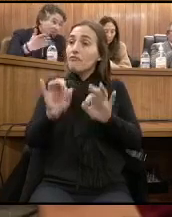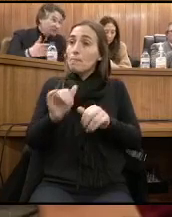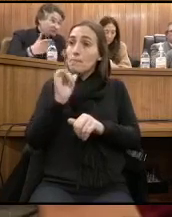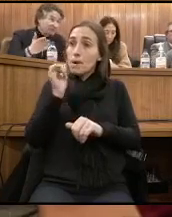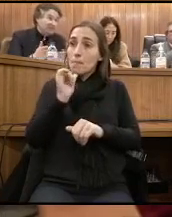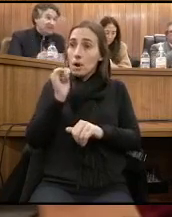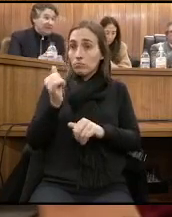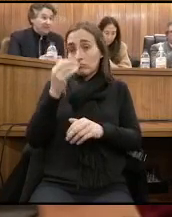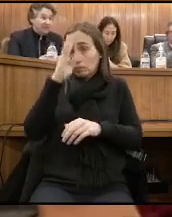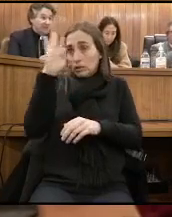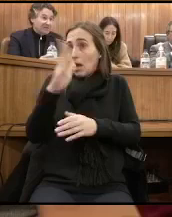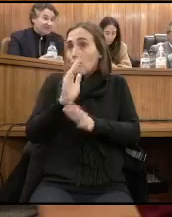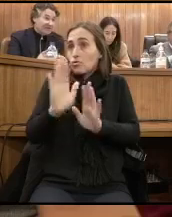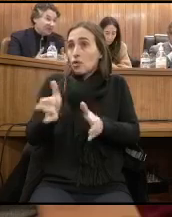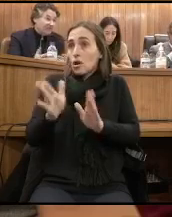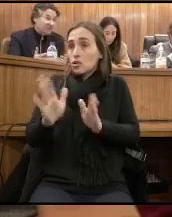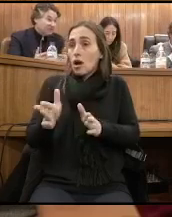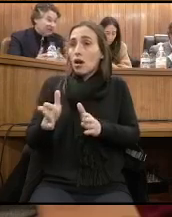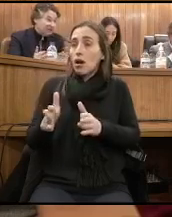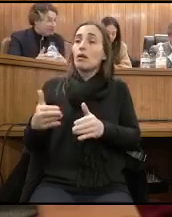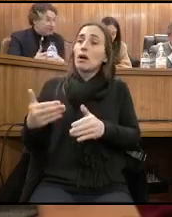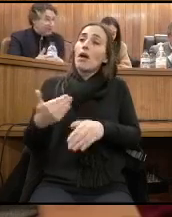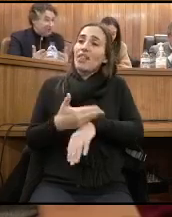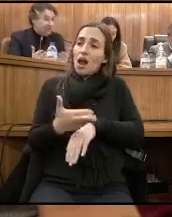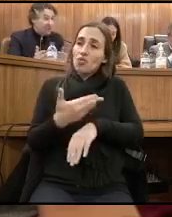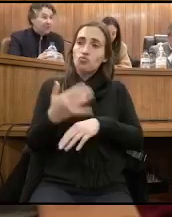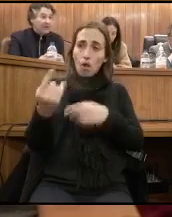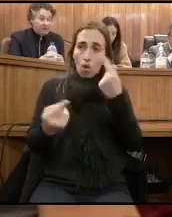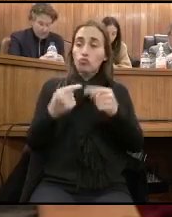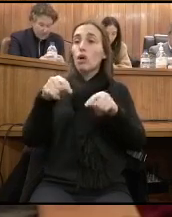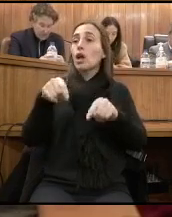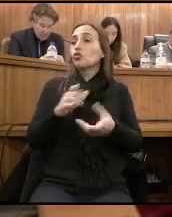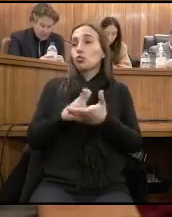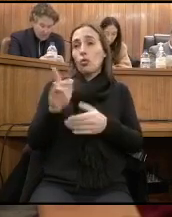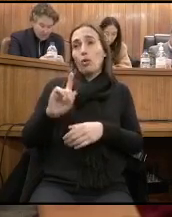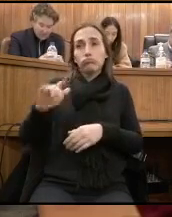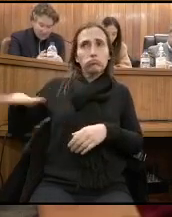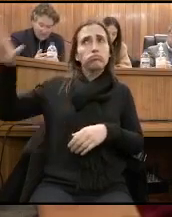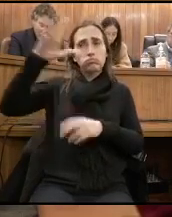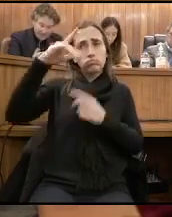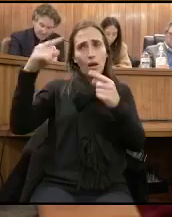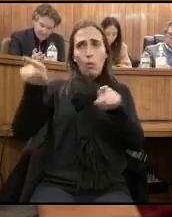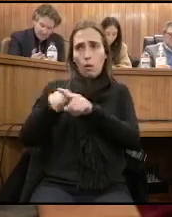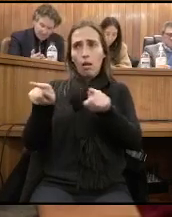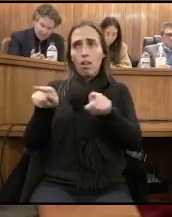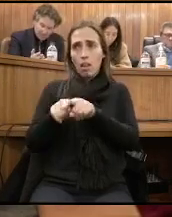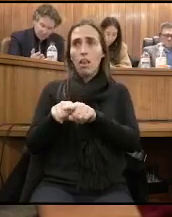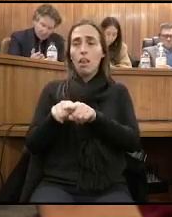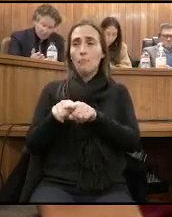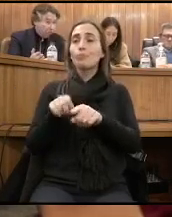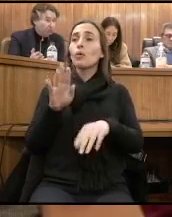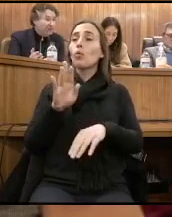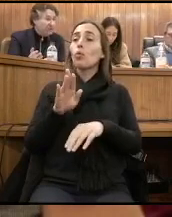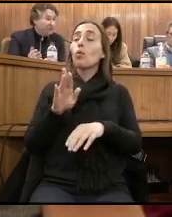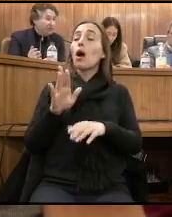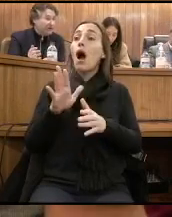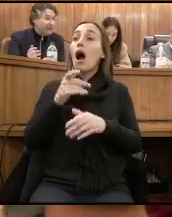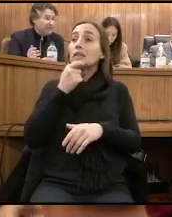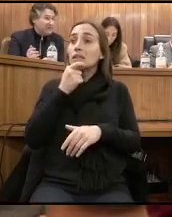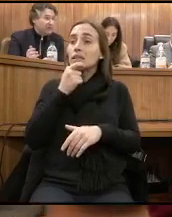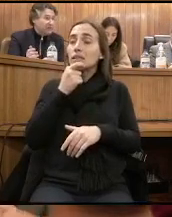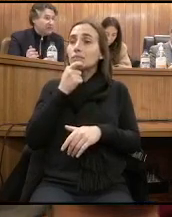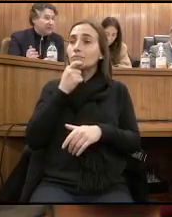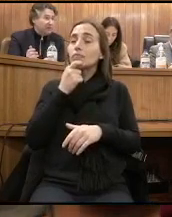é público, é um processo que tem alguns atrasos, não só aqui, em todo lado, mas, portanto, concluindo